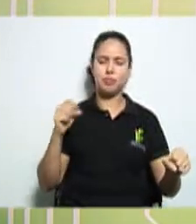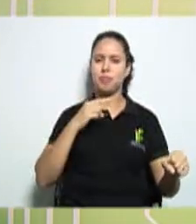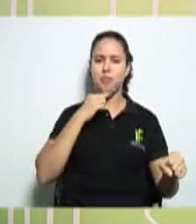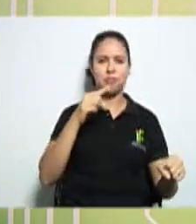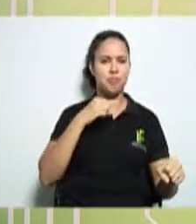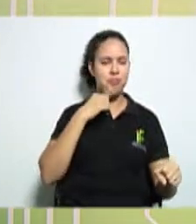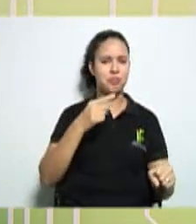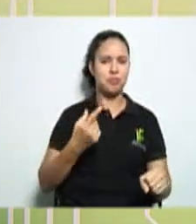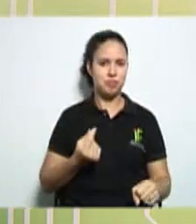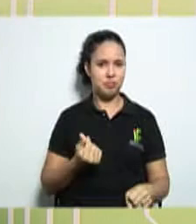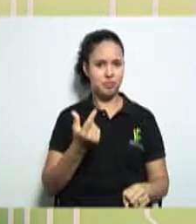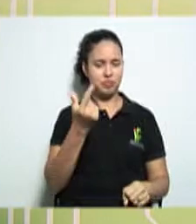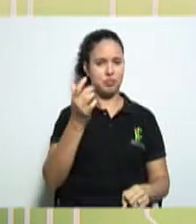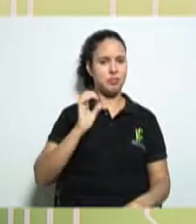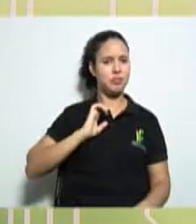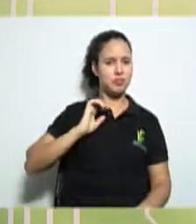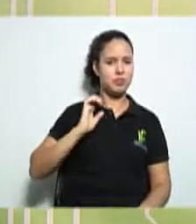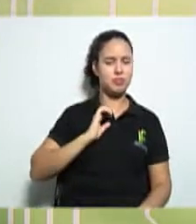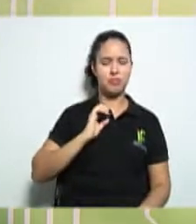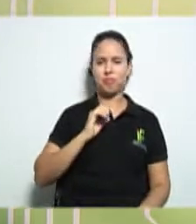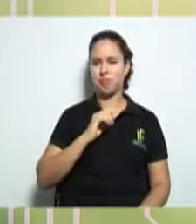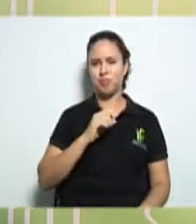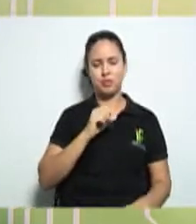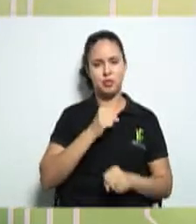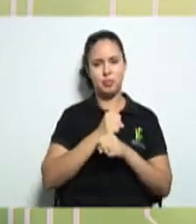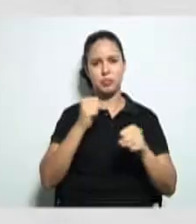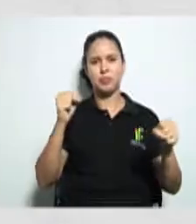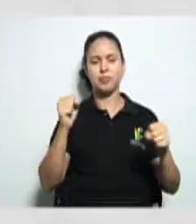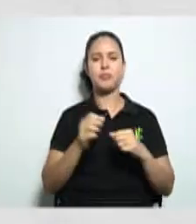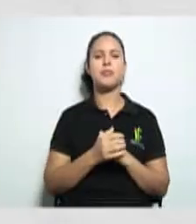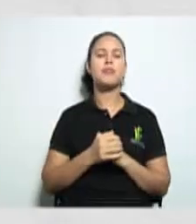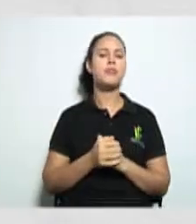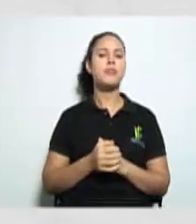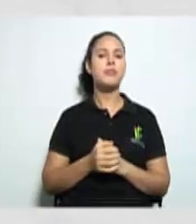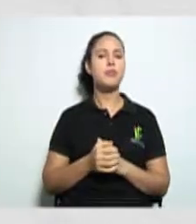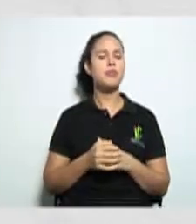gerar recurso. Então, por isso, nossa resposta,